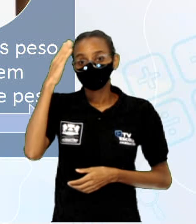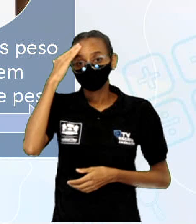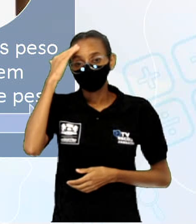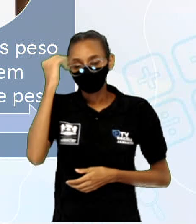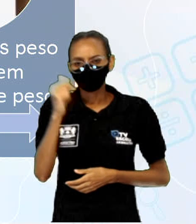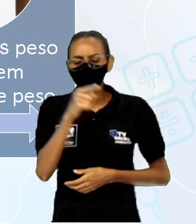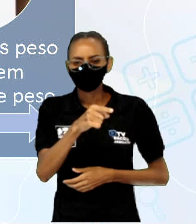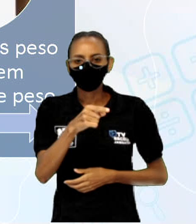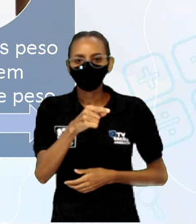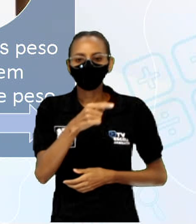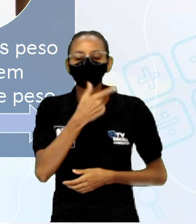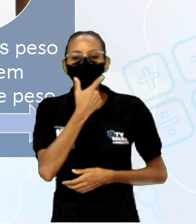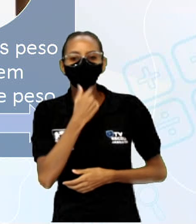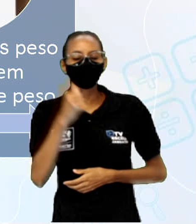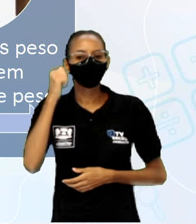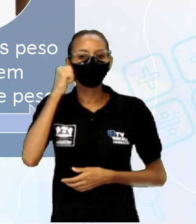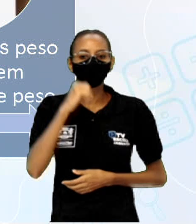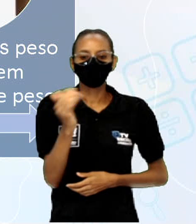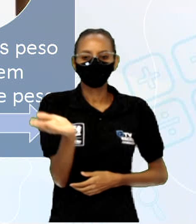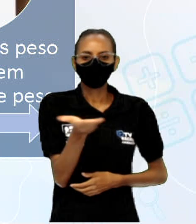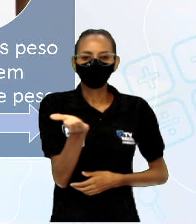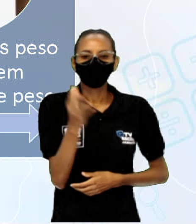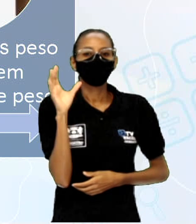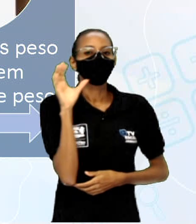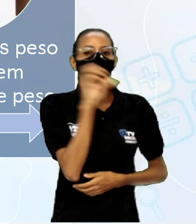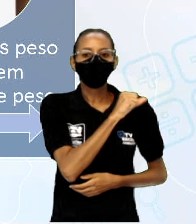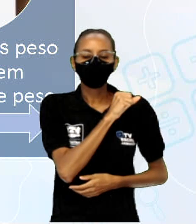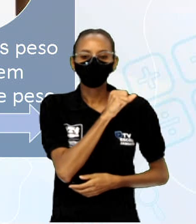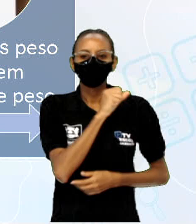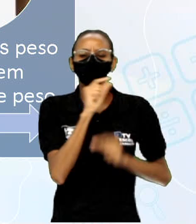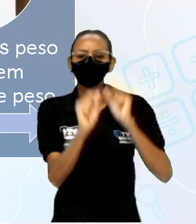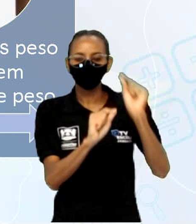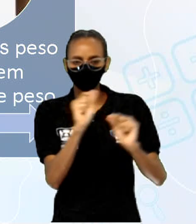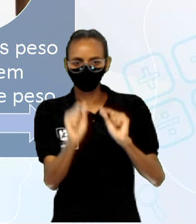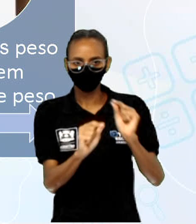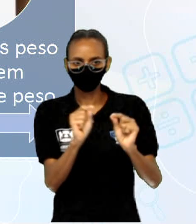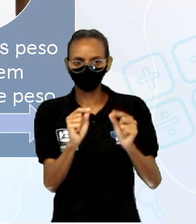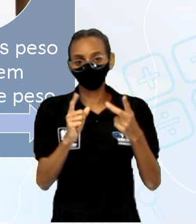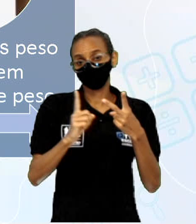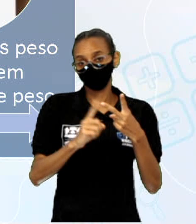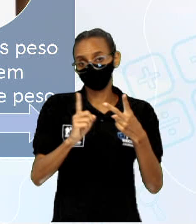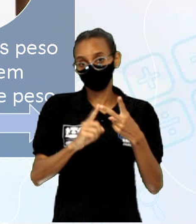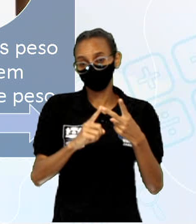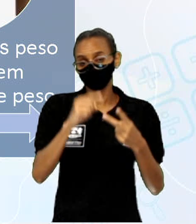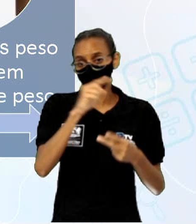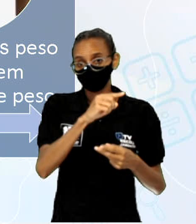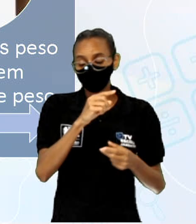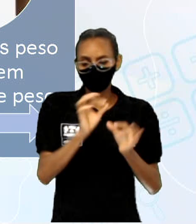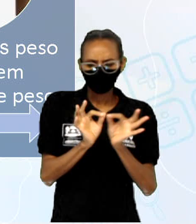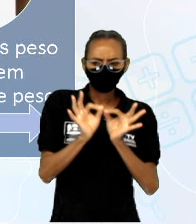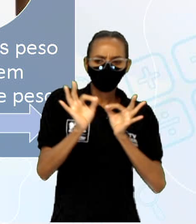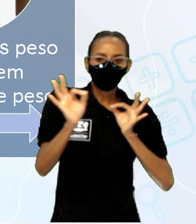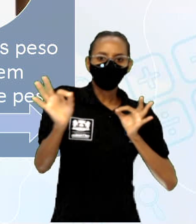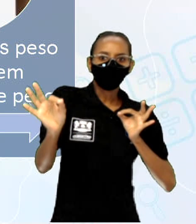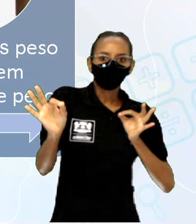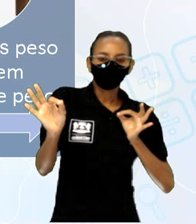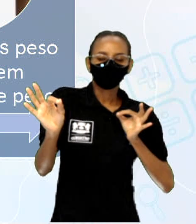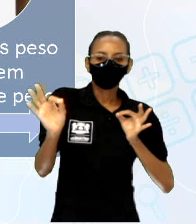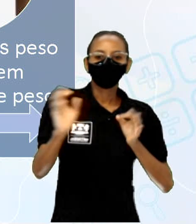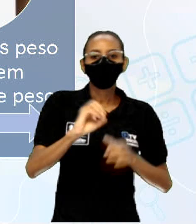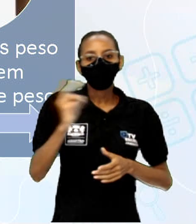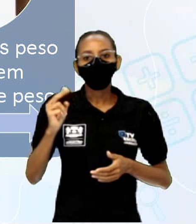mais rápido, menor tempo. Segundo, eu quero saber quem foi mais longe ou mais alto, né? Distância.